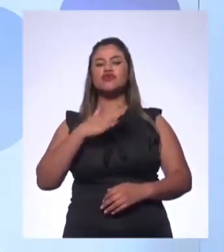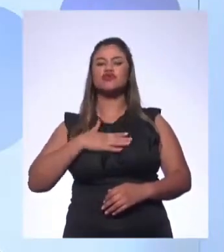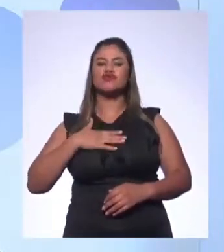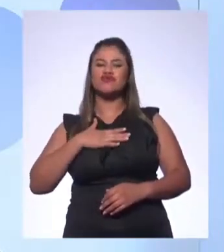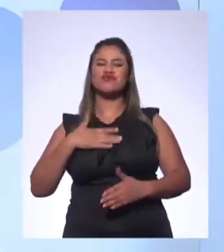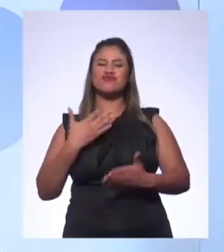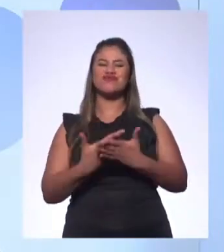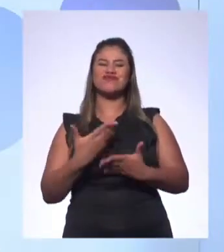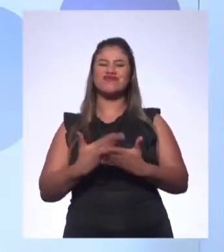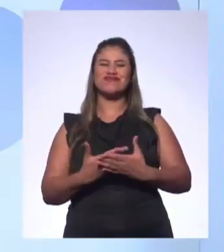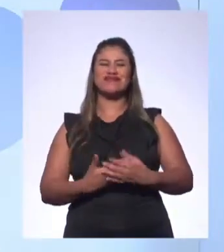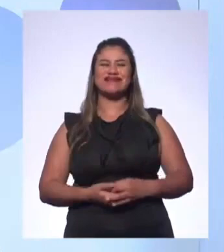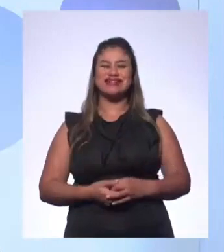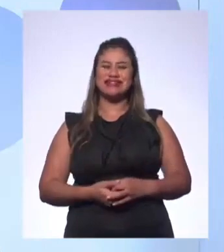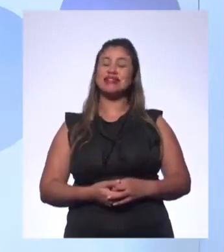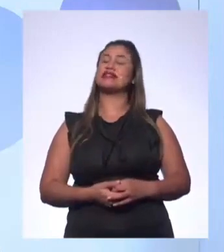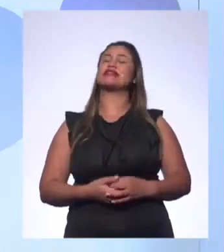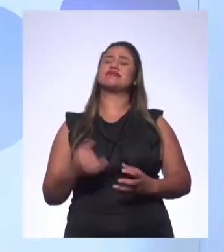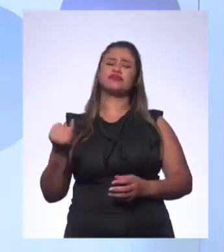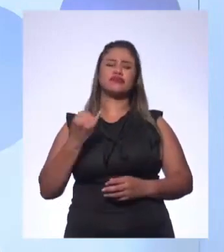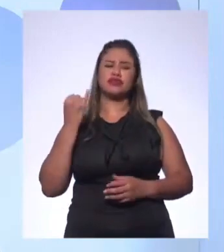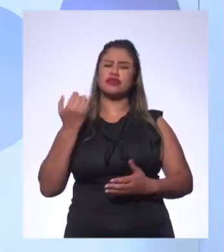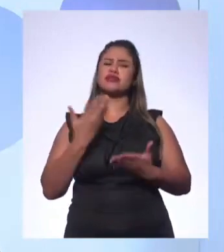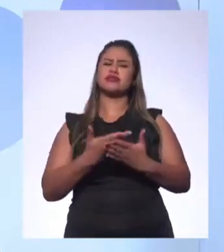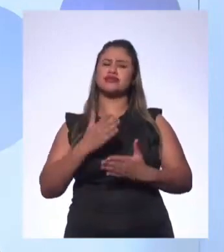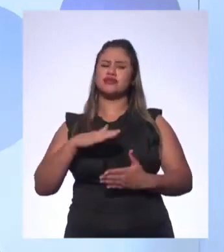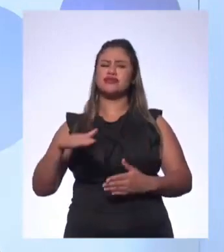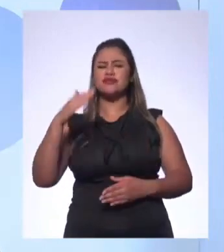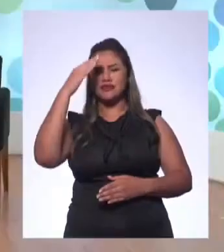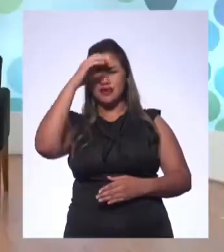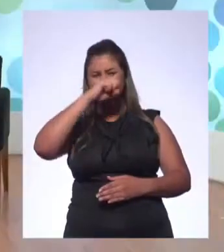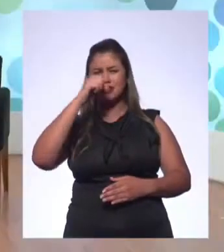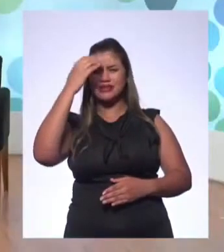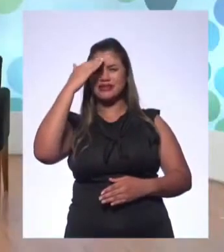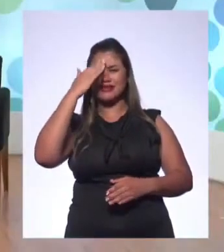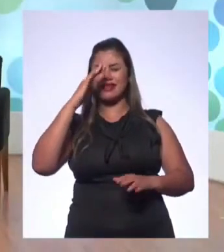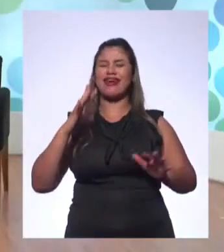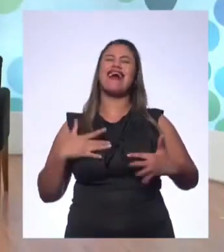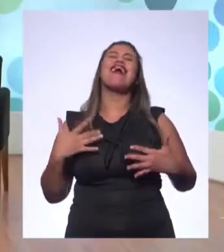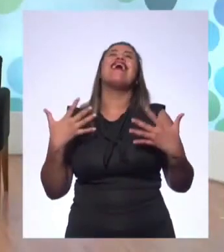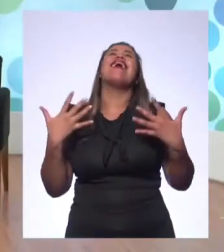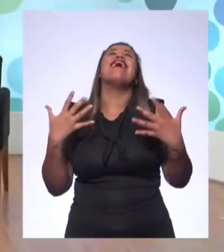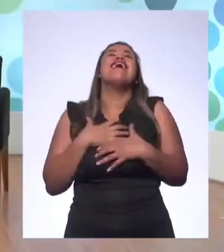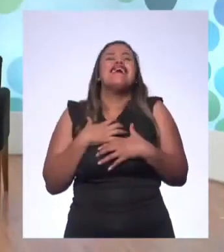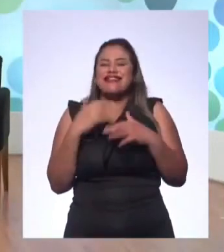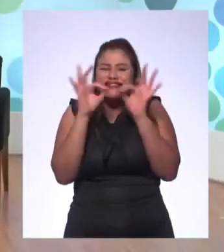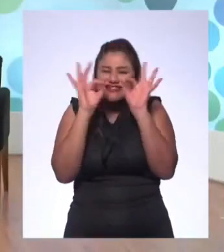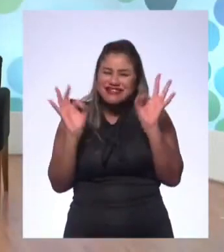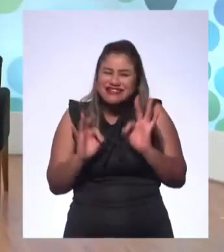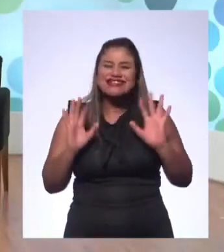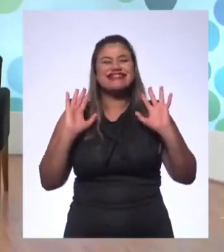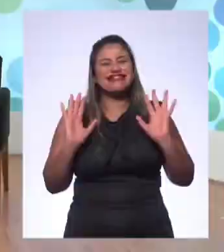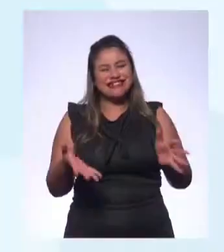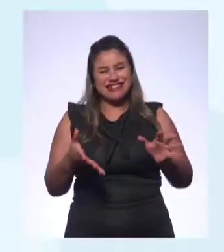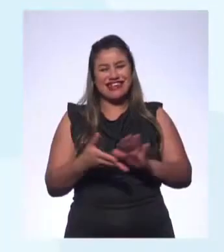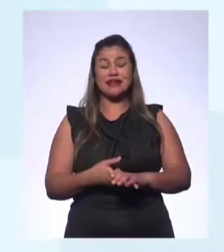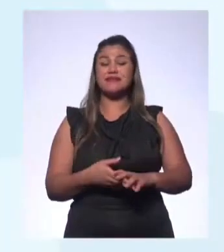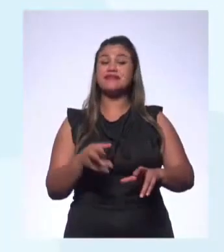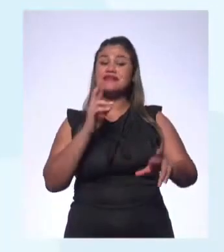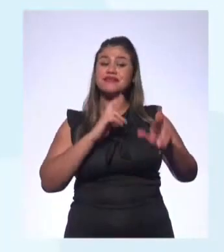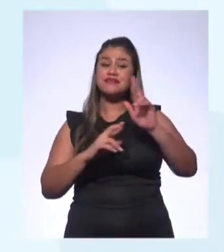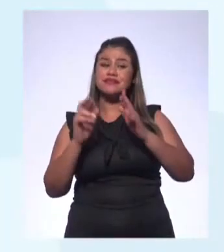da aula, né? O importante são os alunos aprenderem, compreenderem. É verdade, isso para mim, ganhei o dia, estou feliz. Gente, responda